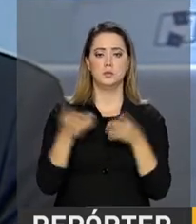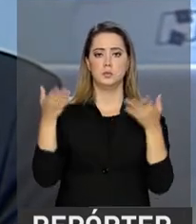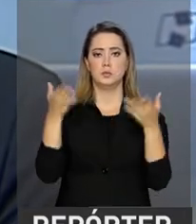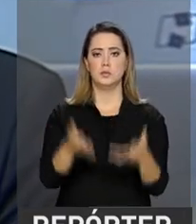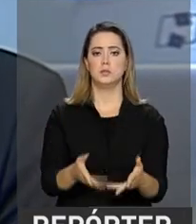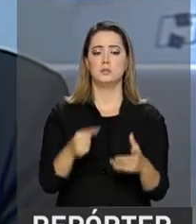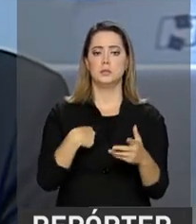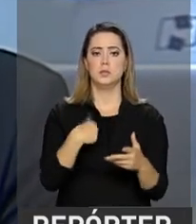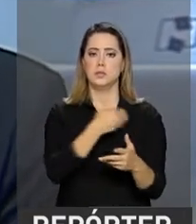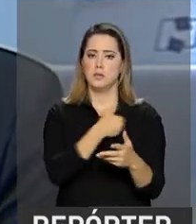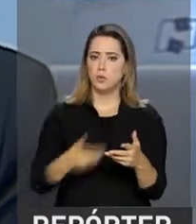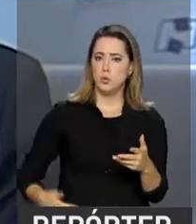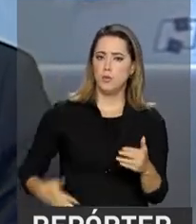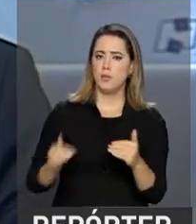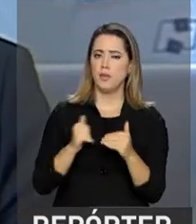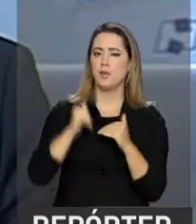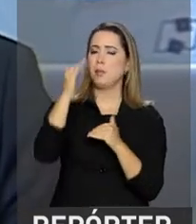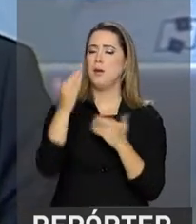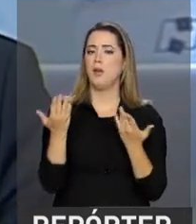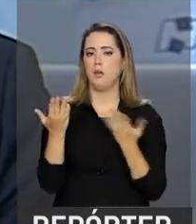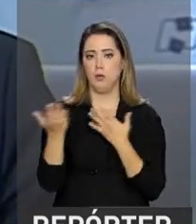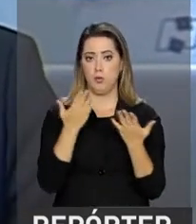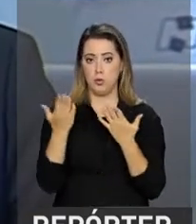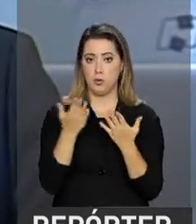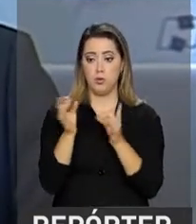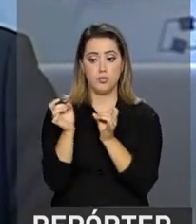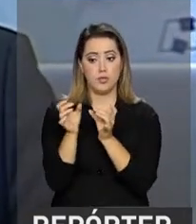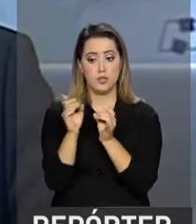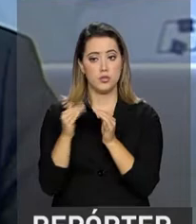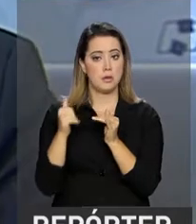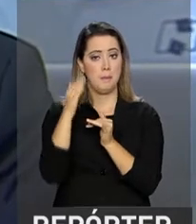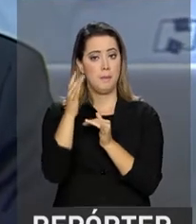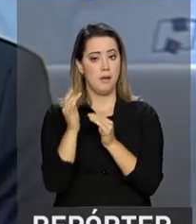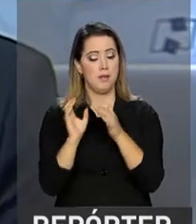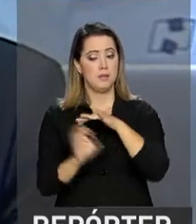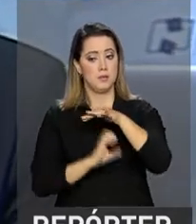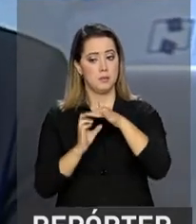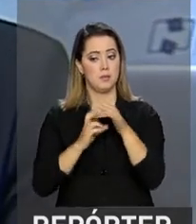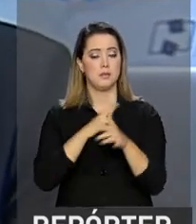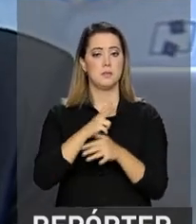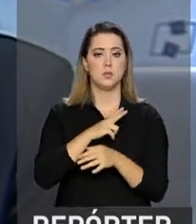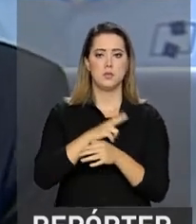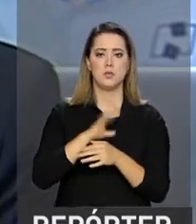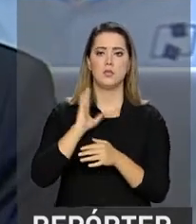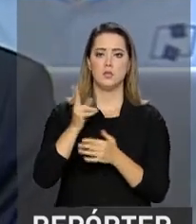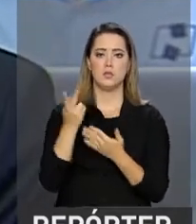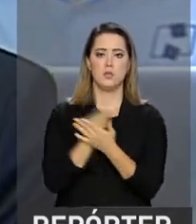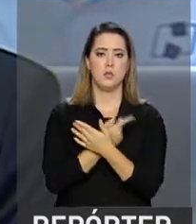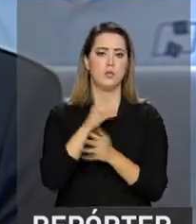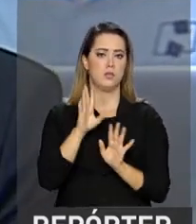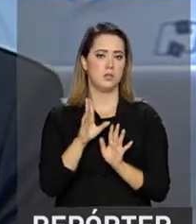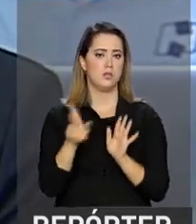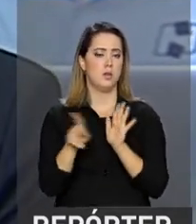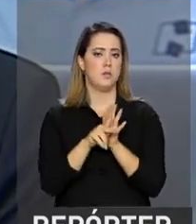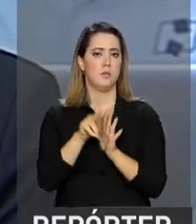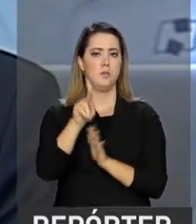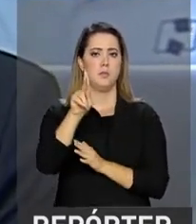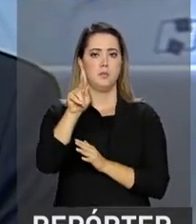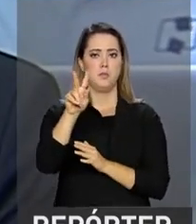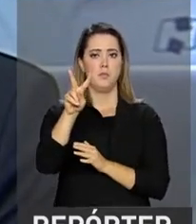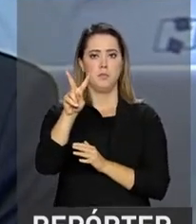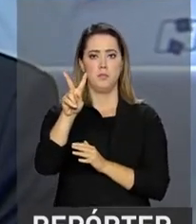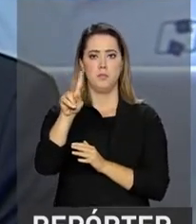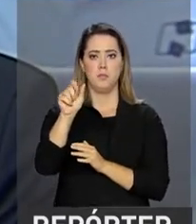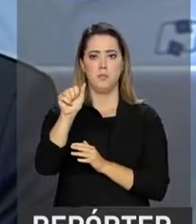participação e uma presença de mercado muito menor e hoje que são empresas de classe mundiais, como já foi dito, a própria Vale e a própria